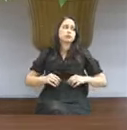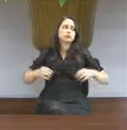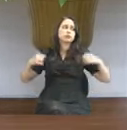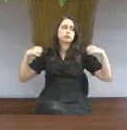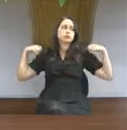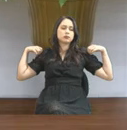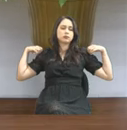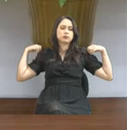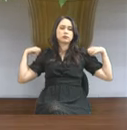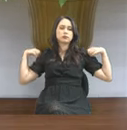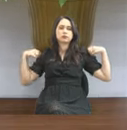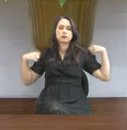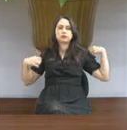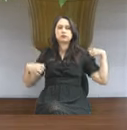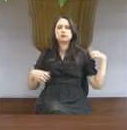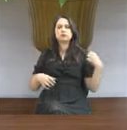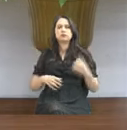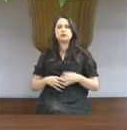Eramandas.